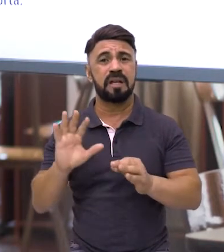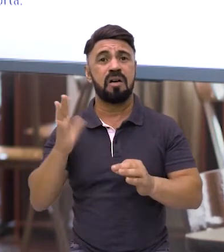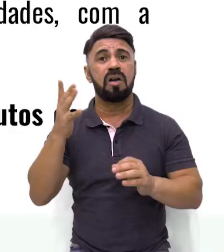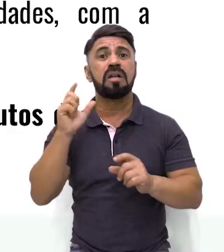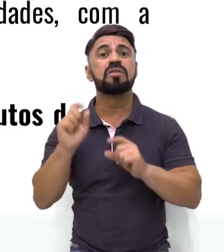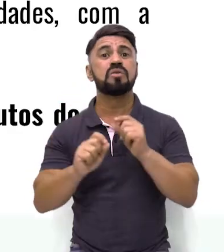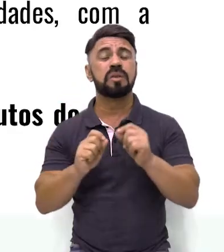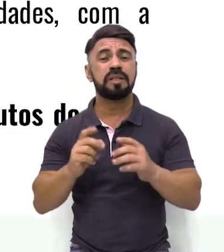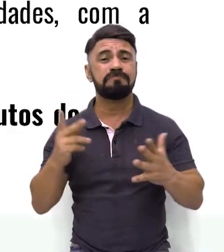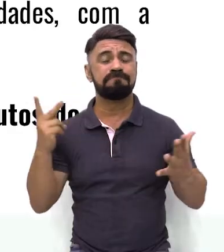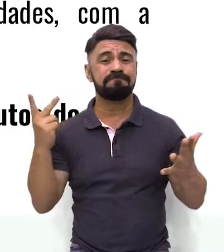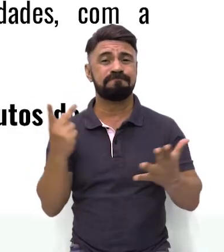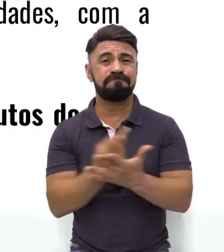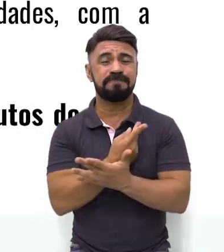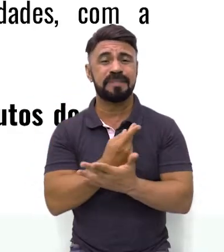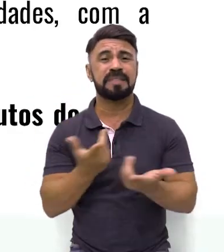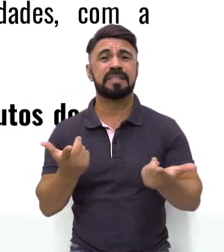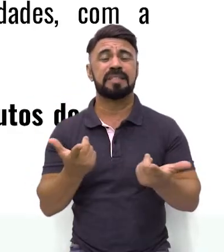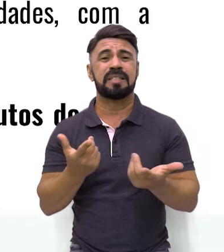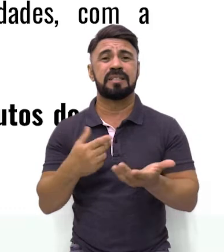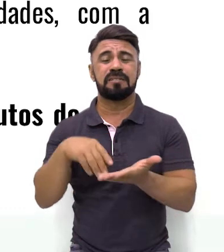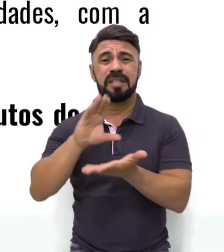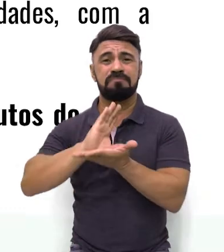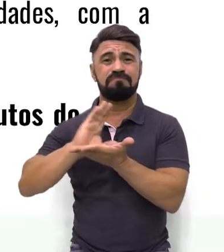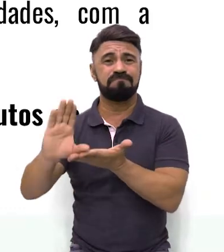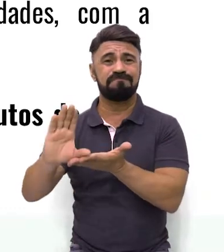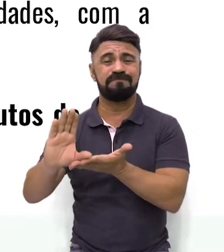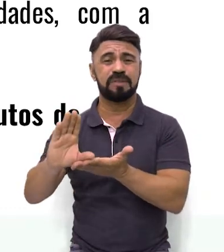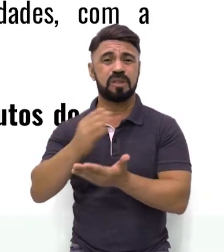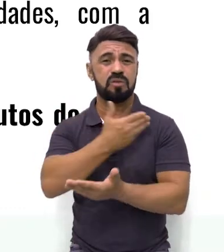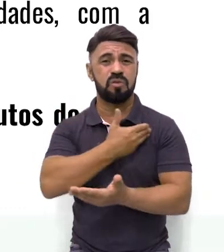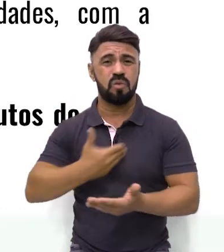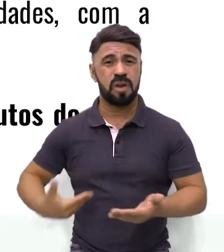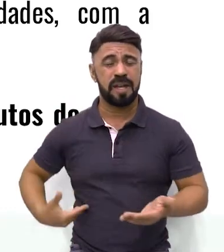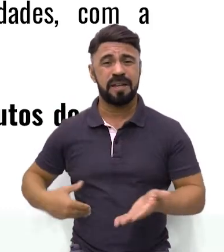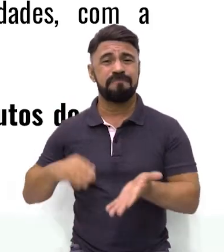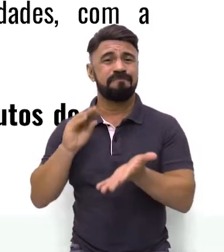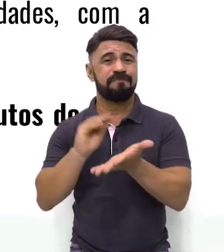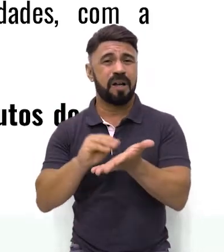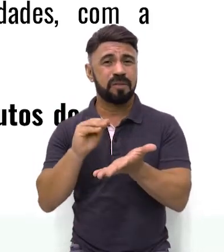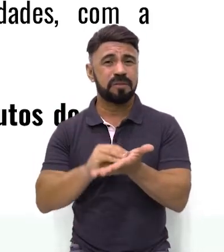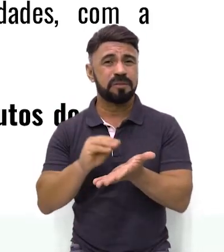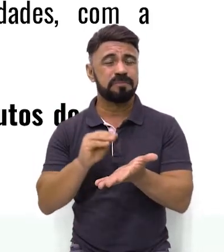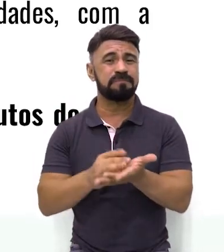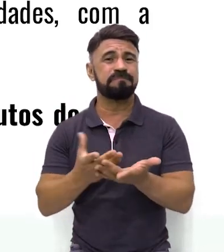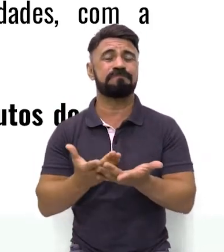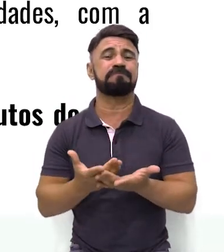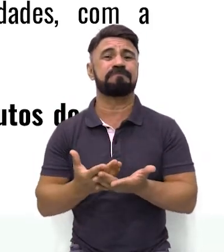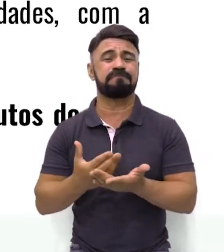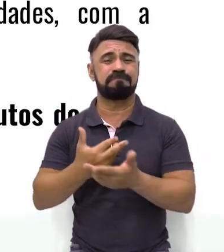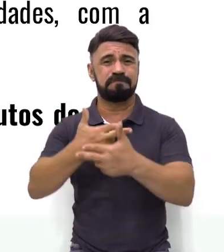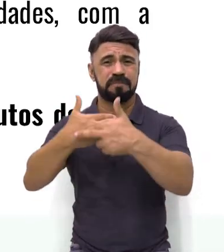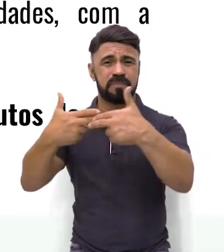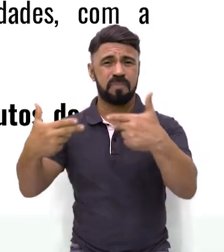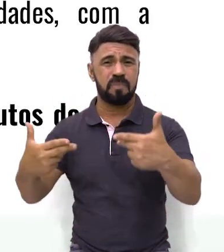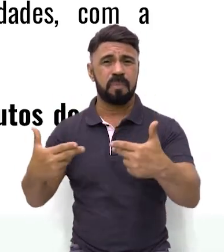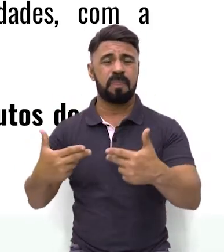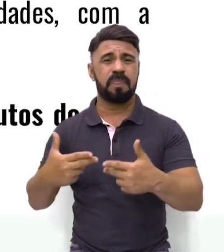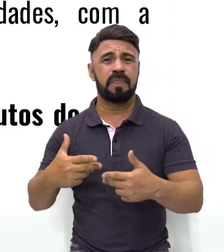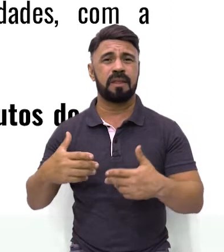acontece? Uma ausência de investimento por parte do governo, né, para dar uma